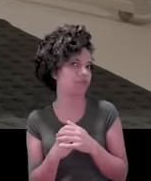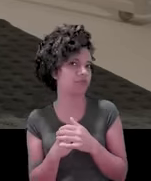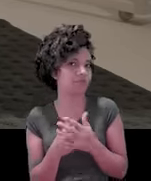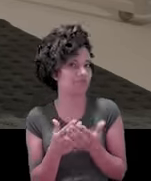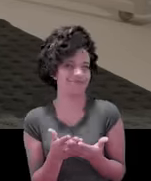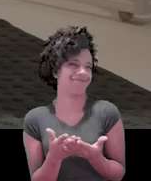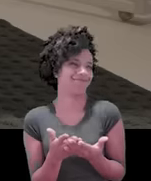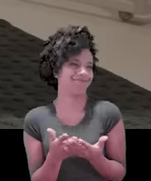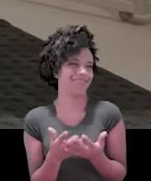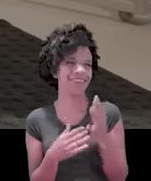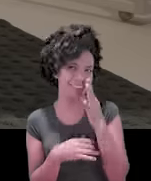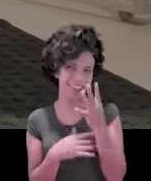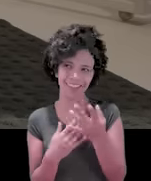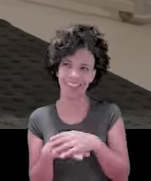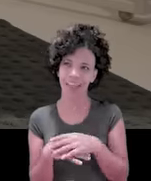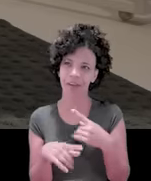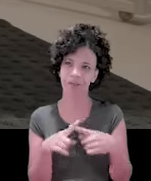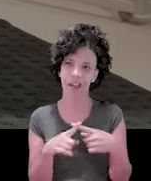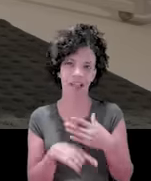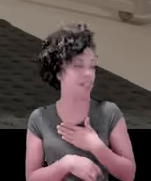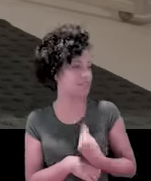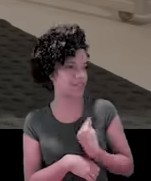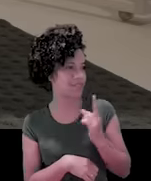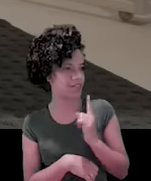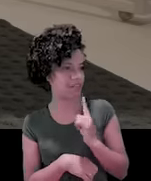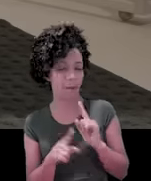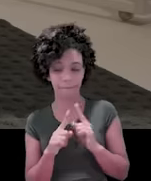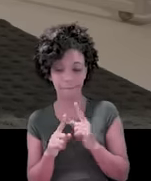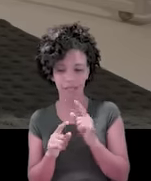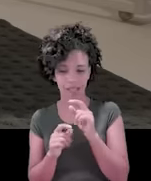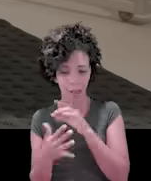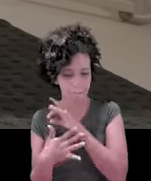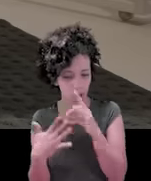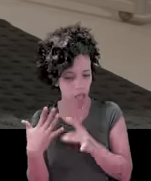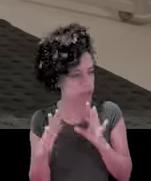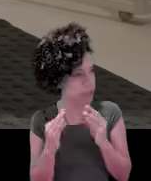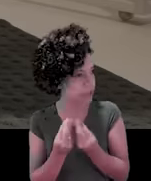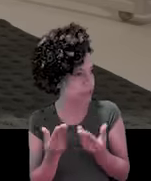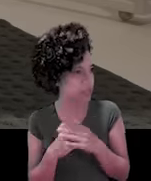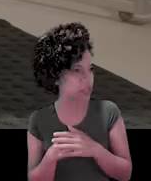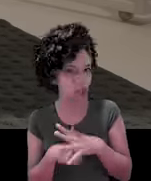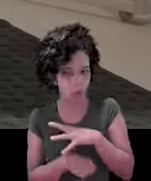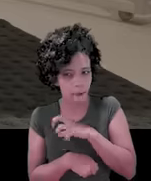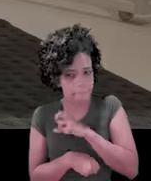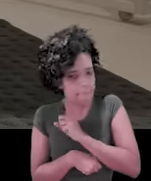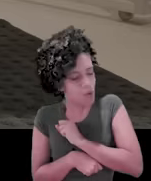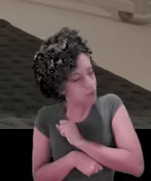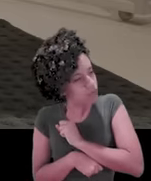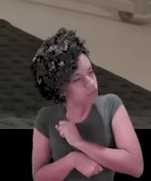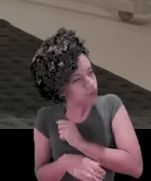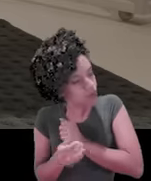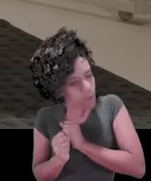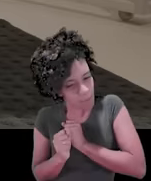você já sabe que não não era um perigo pela minha vida eu pego por ele esse aqui é amor por eles